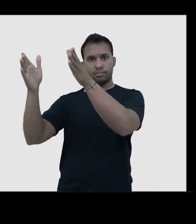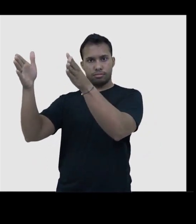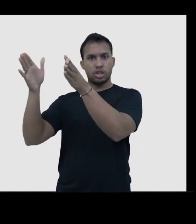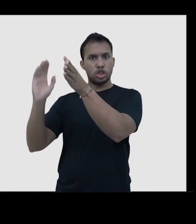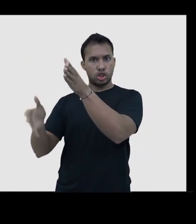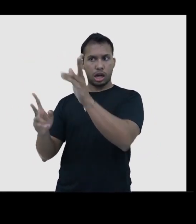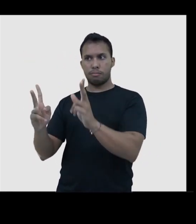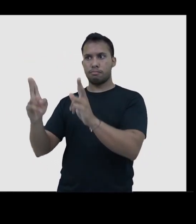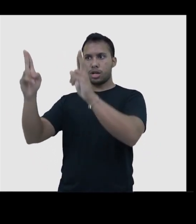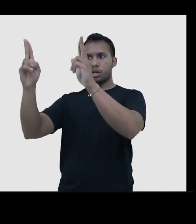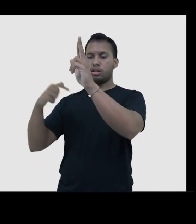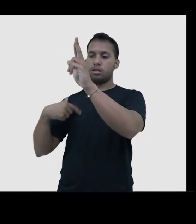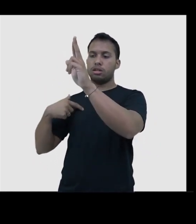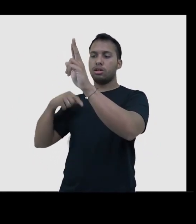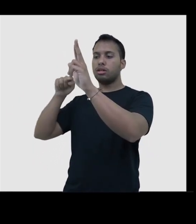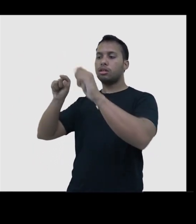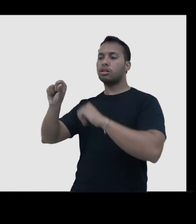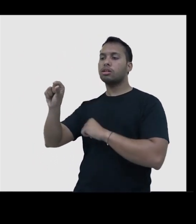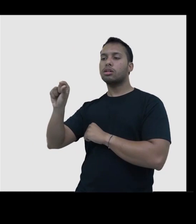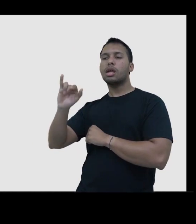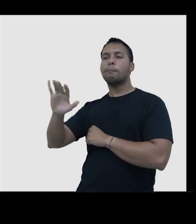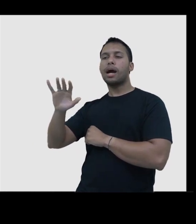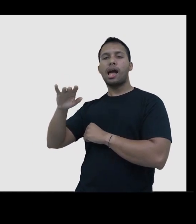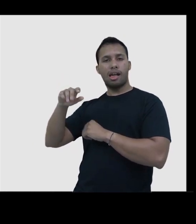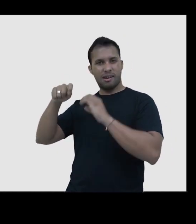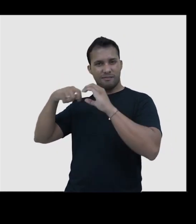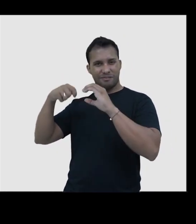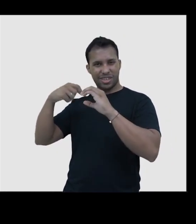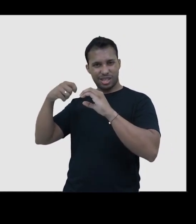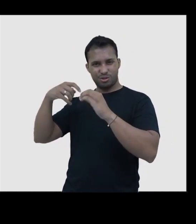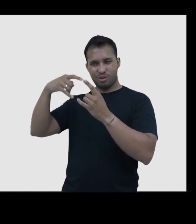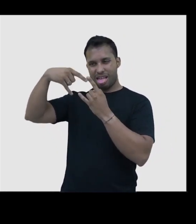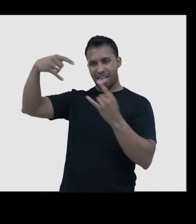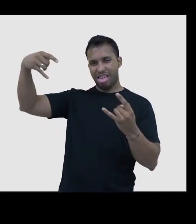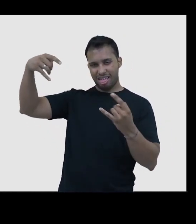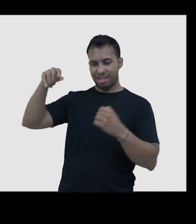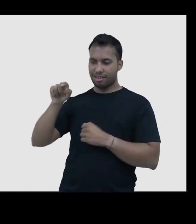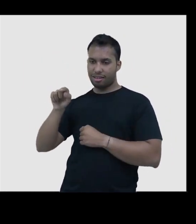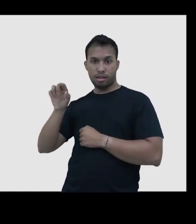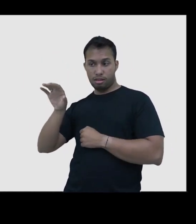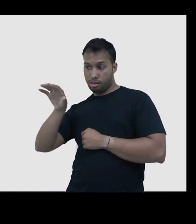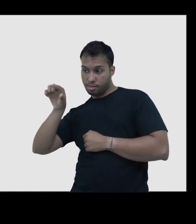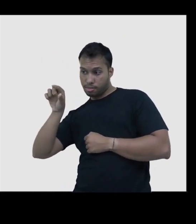puxar apenas o vídeo da interpretação aqui para minha timeline.